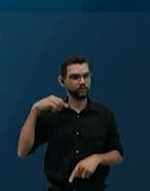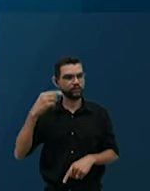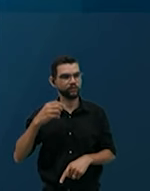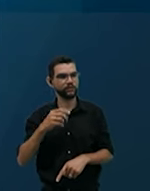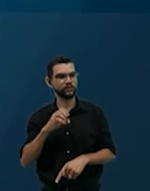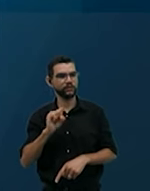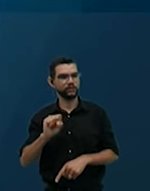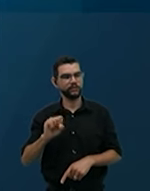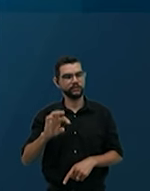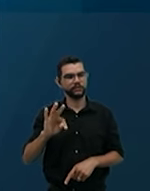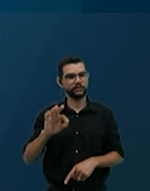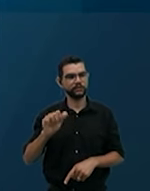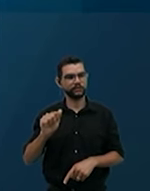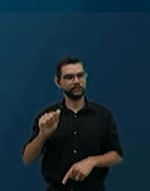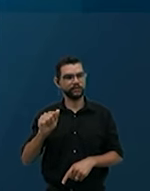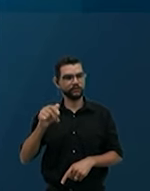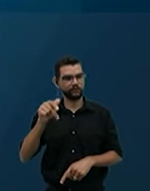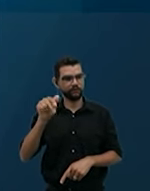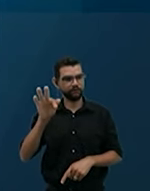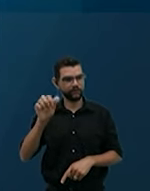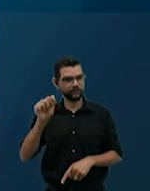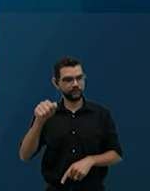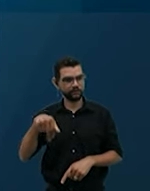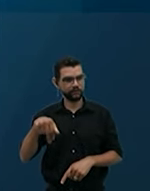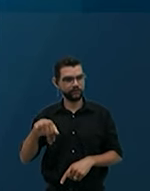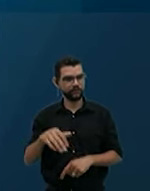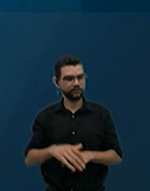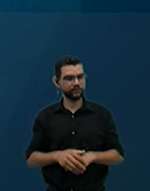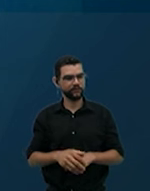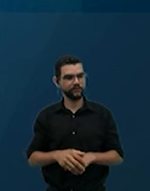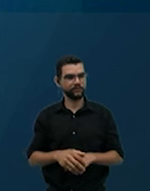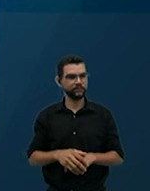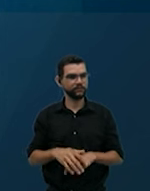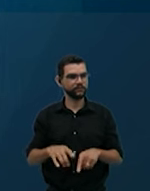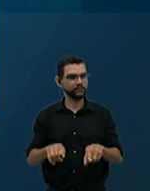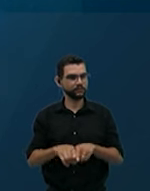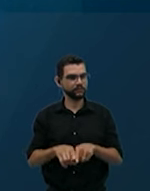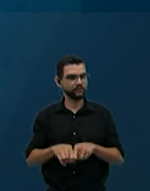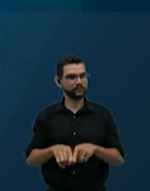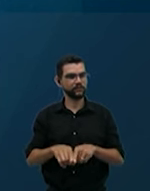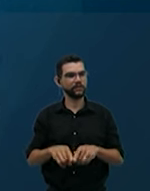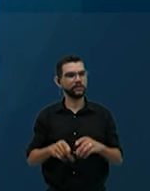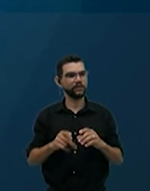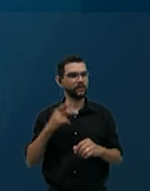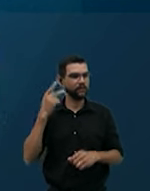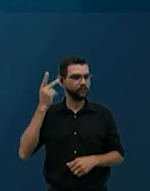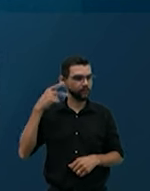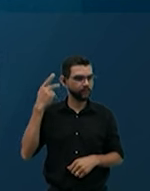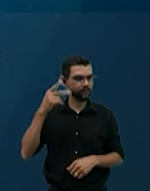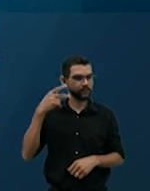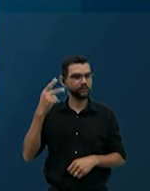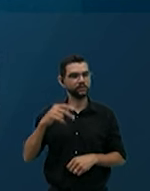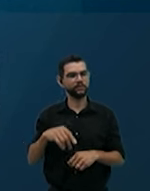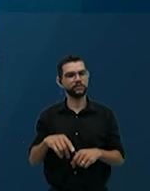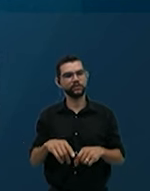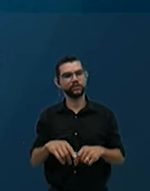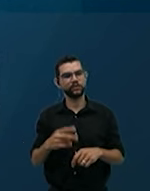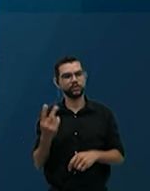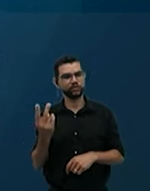a nossa procuradora, doutora Emiliana Alves Lara, esses dois últimos, pela clareza, pela